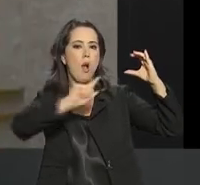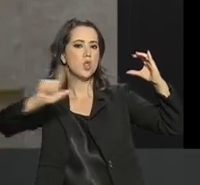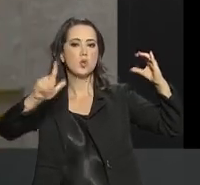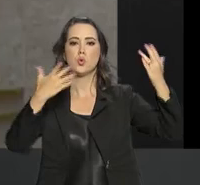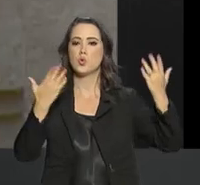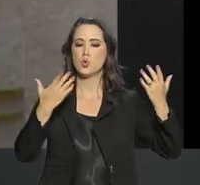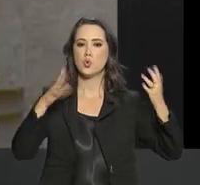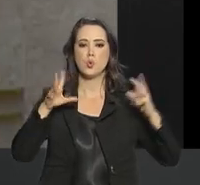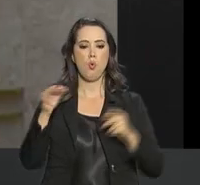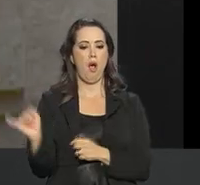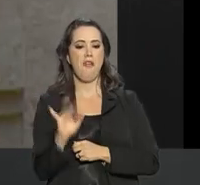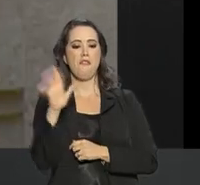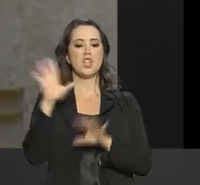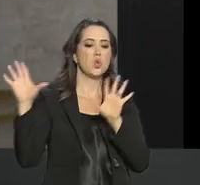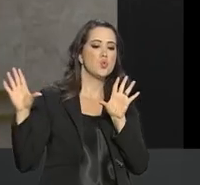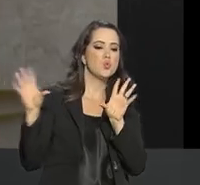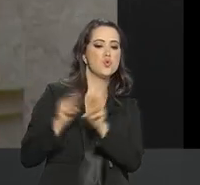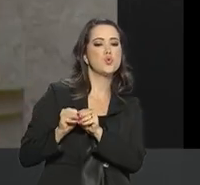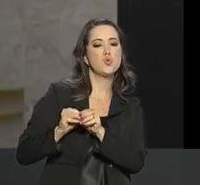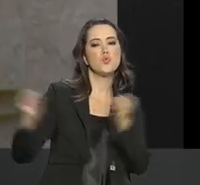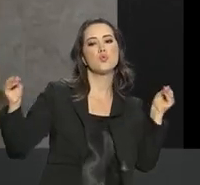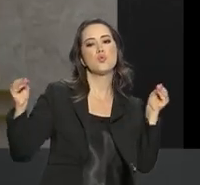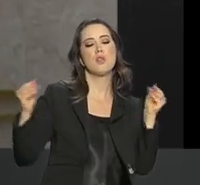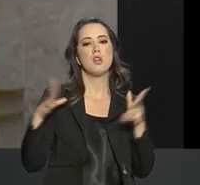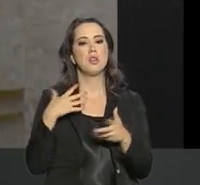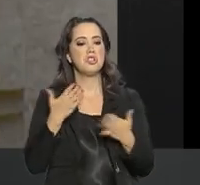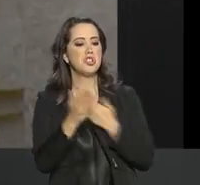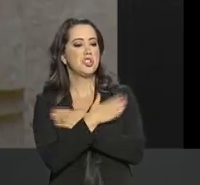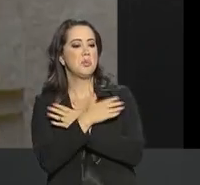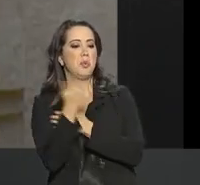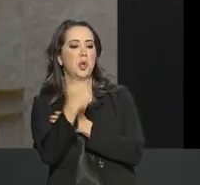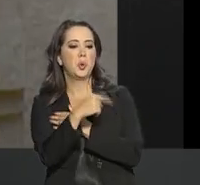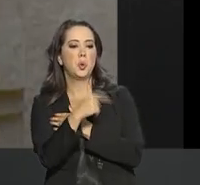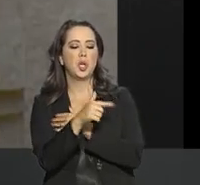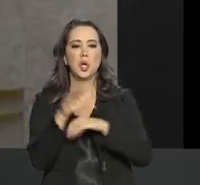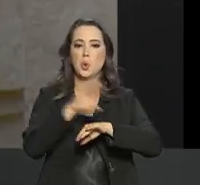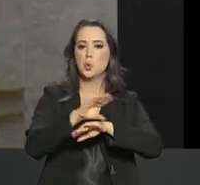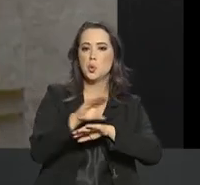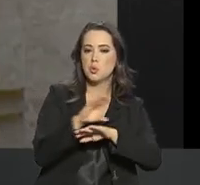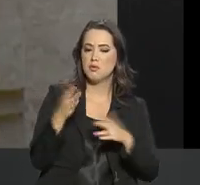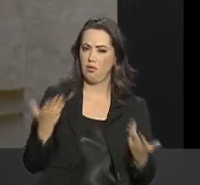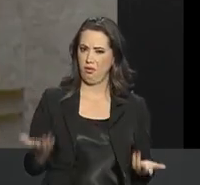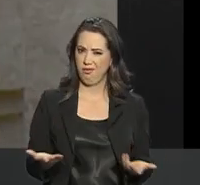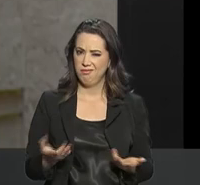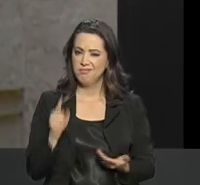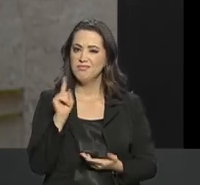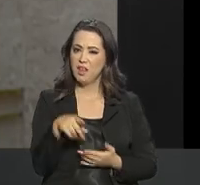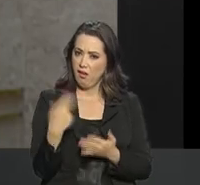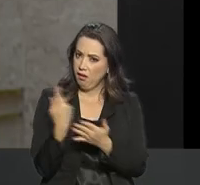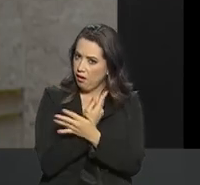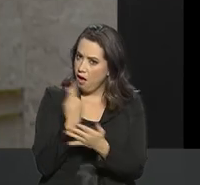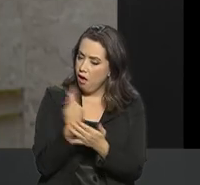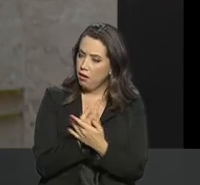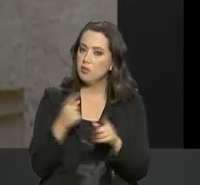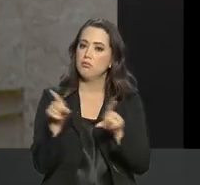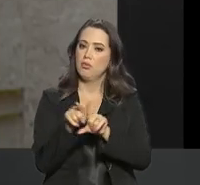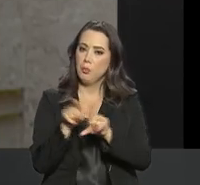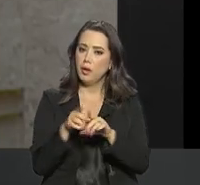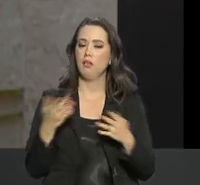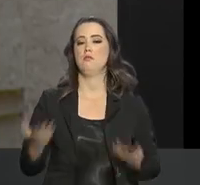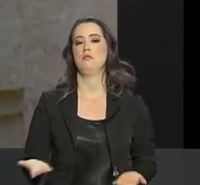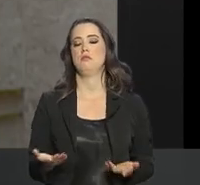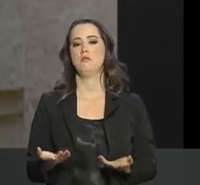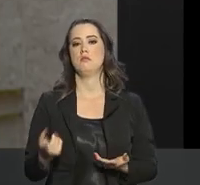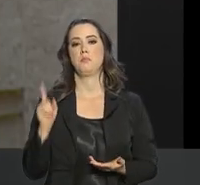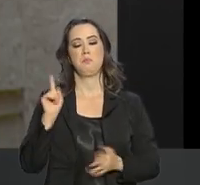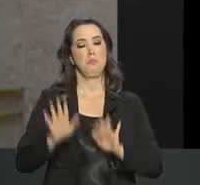não haverá inflação, não haverá desemprego, não haverá absolutamente nada no país. E isto é um equívoco muito grande. E